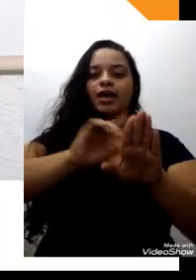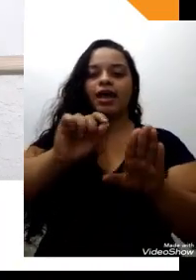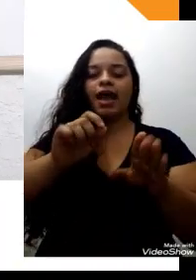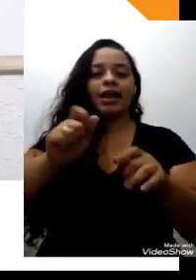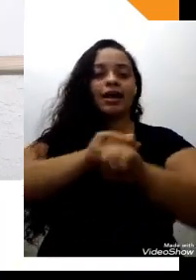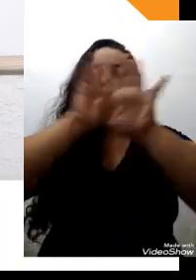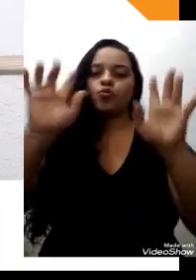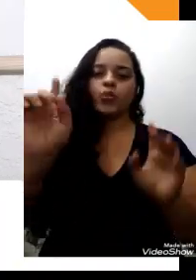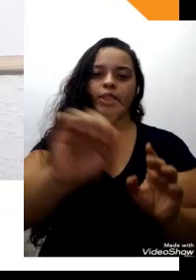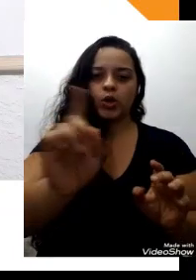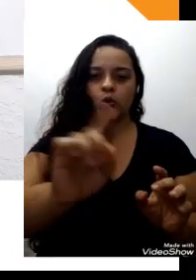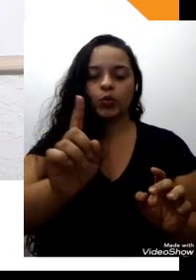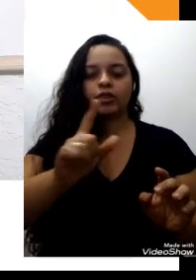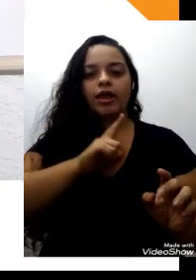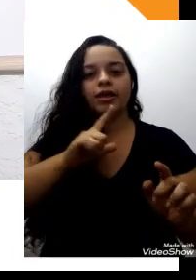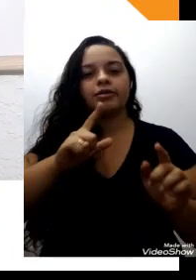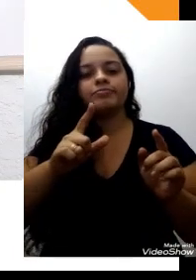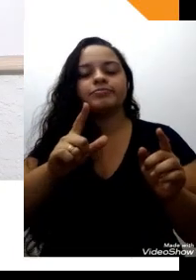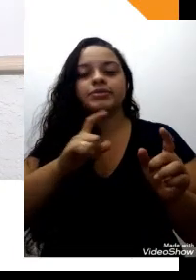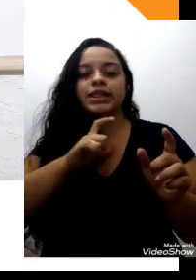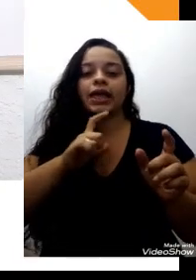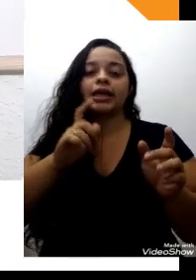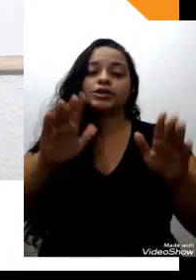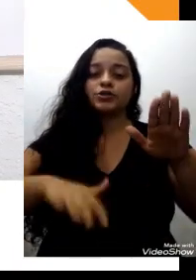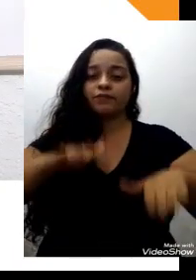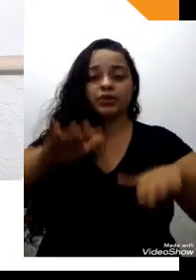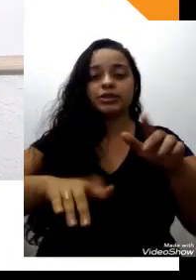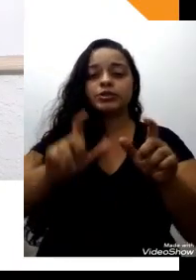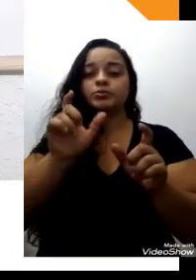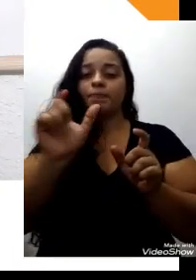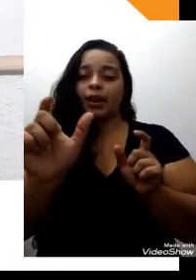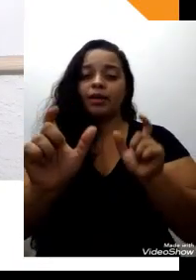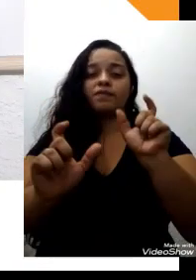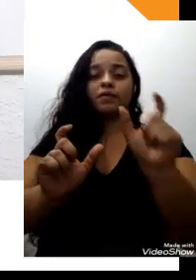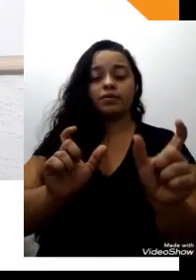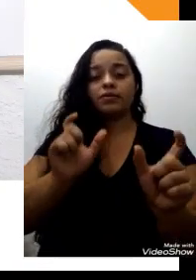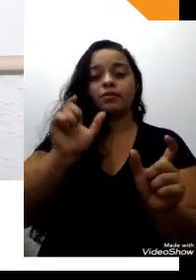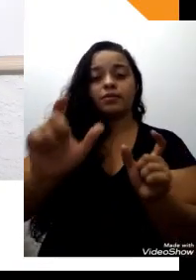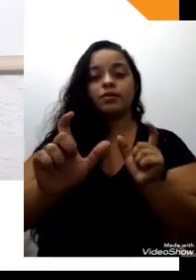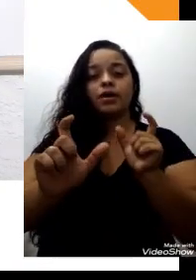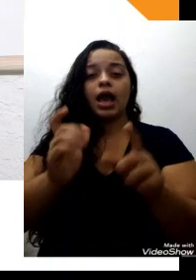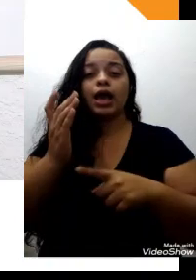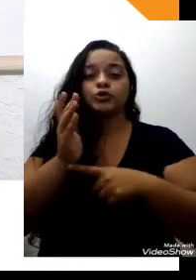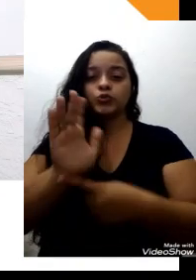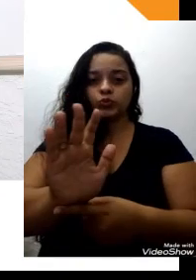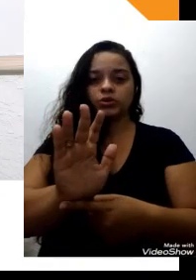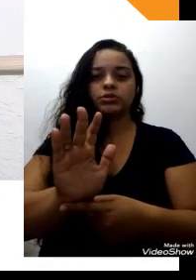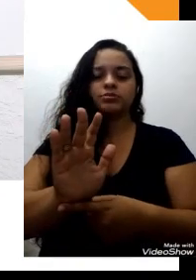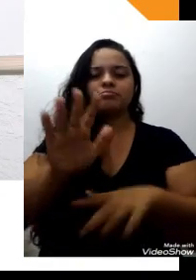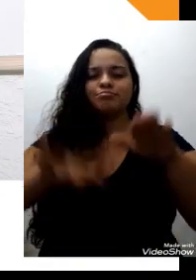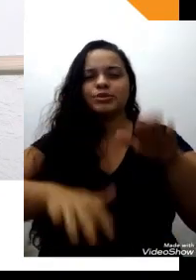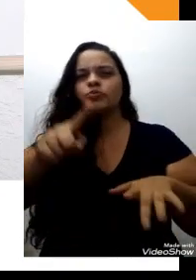clareza. O que se tem é uma sequência de palavras que fazem com que